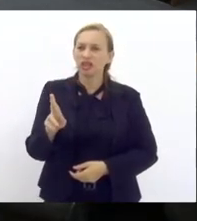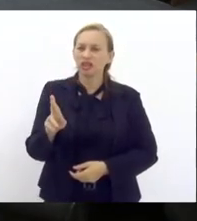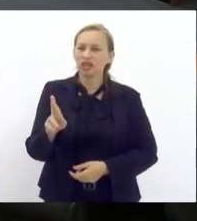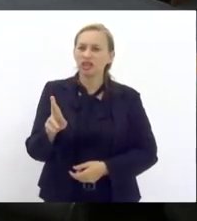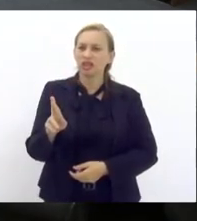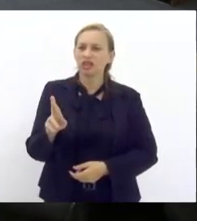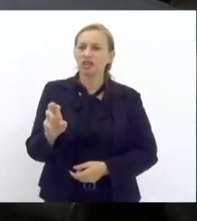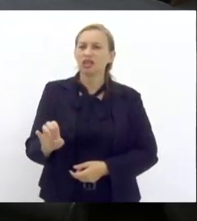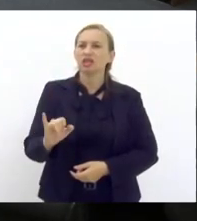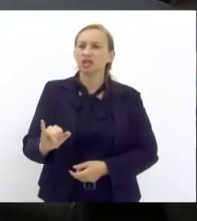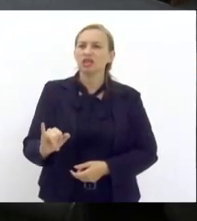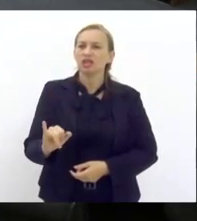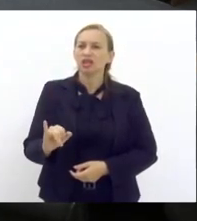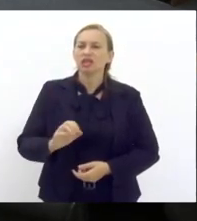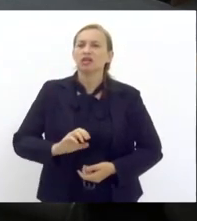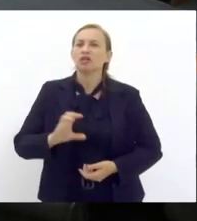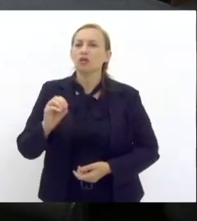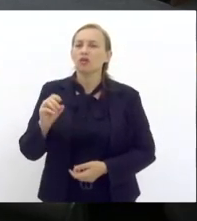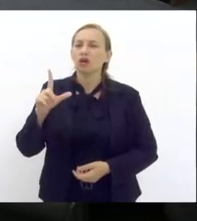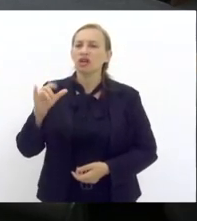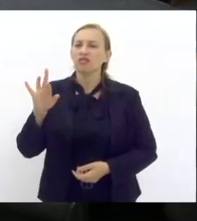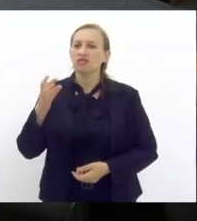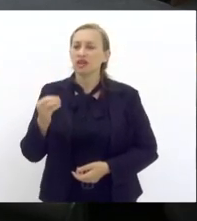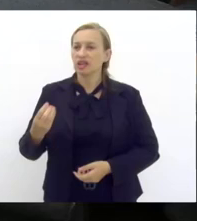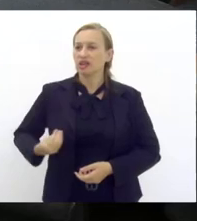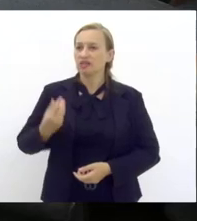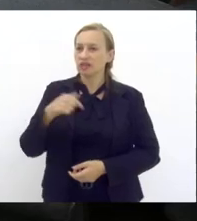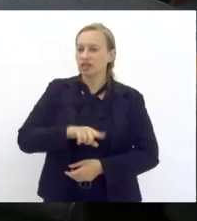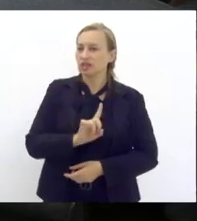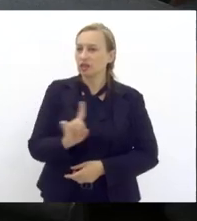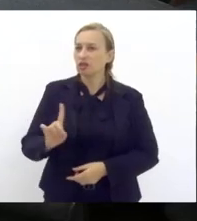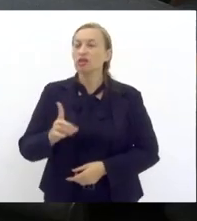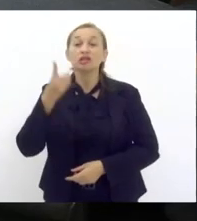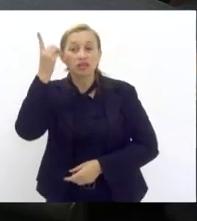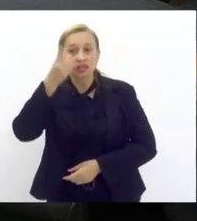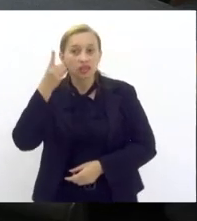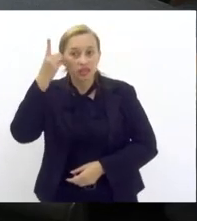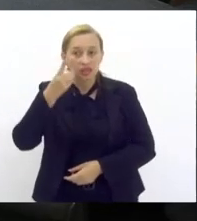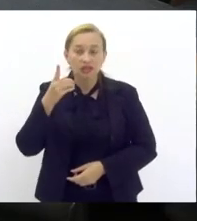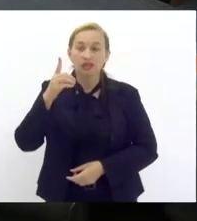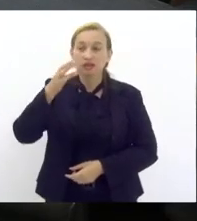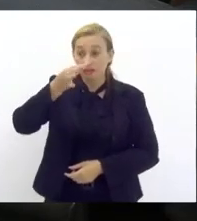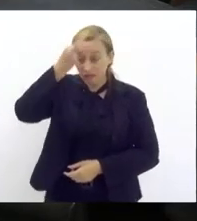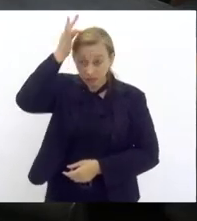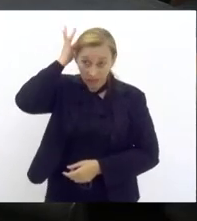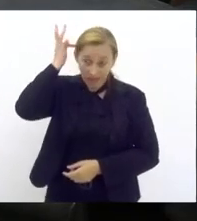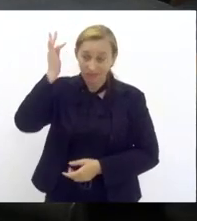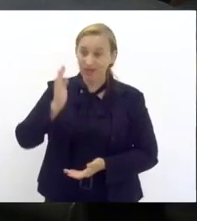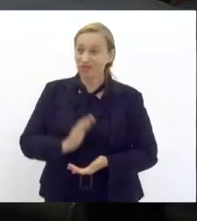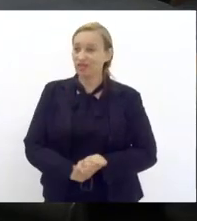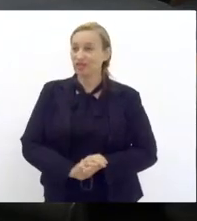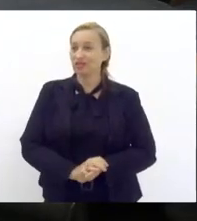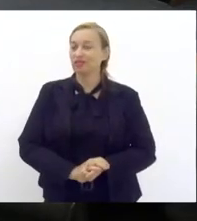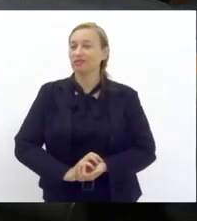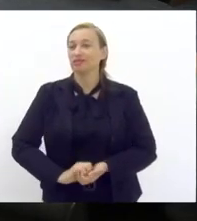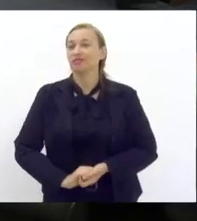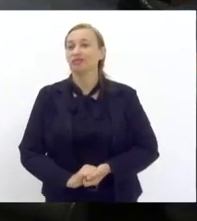Jari Oliveira. Não se encontrando presente o deputado Fred Pacheco.